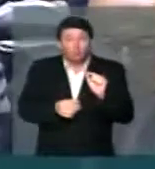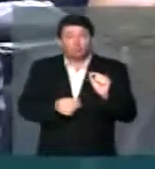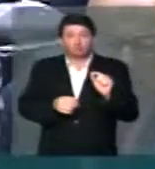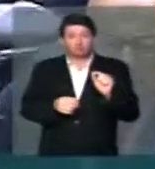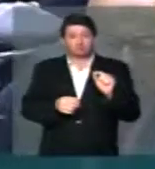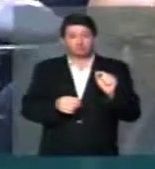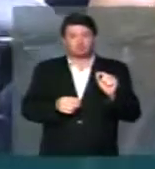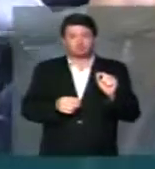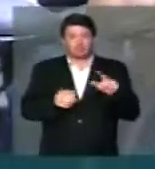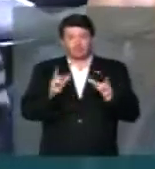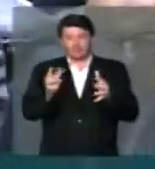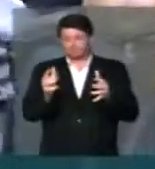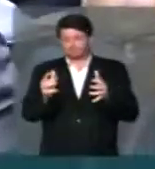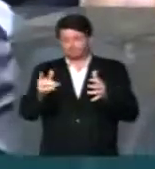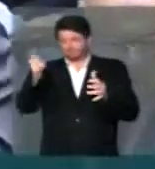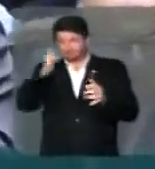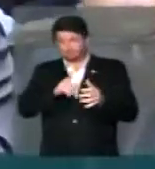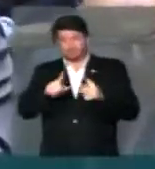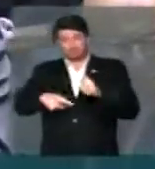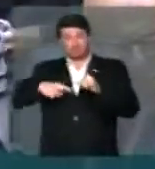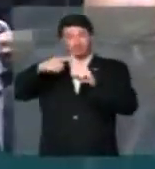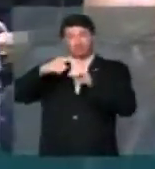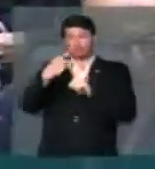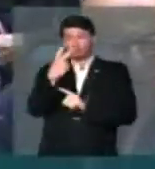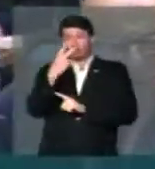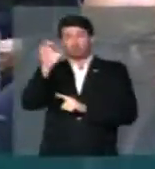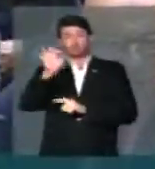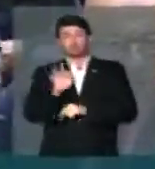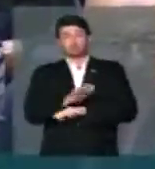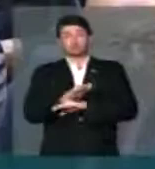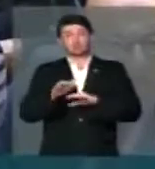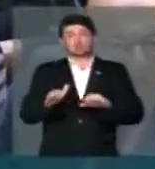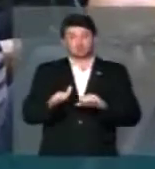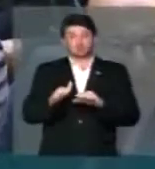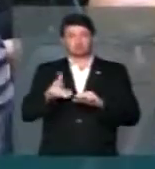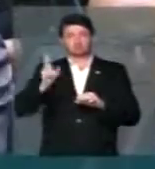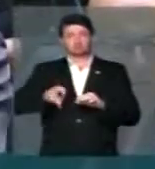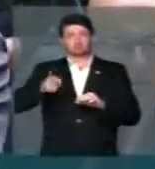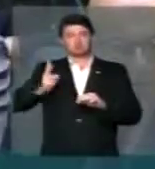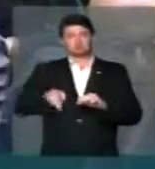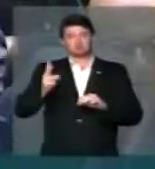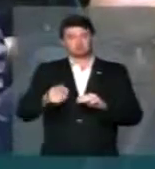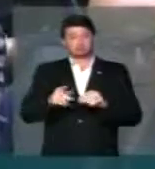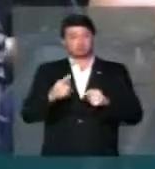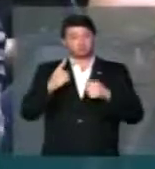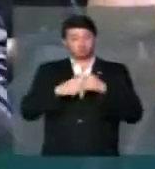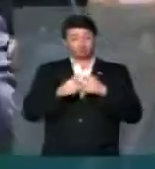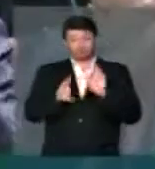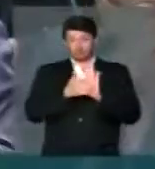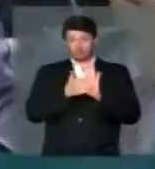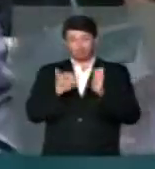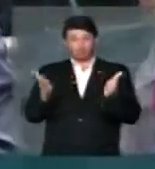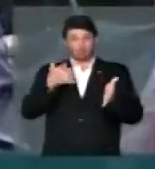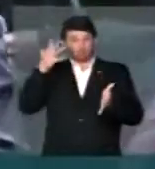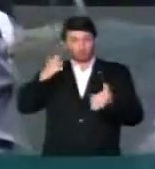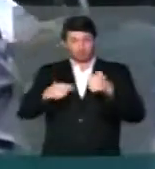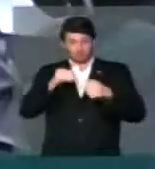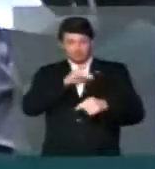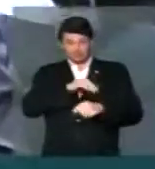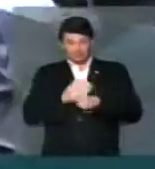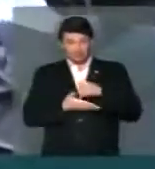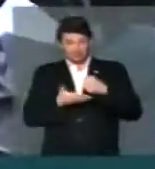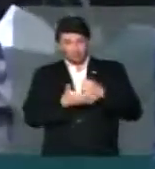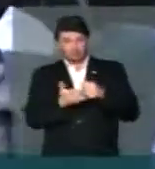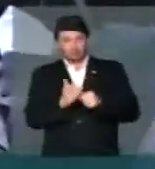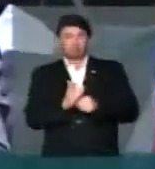que haja um aumento de pelo menos 2%. Porque o que está se propondo de política de salário